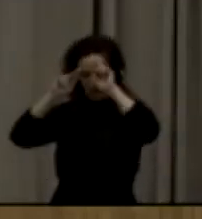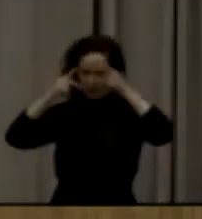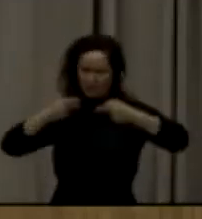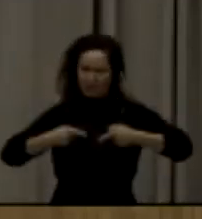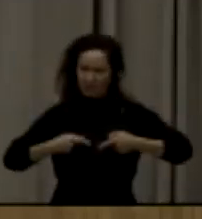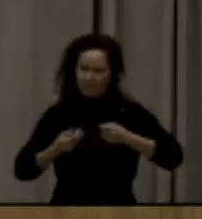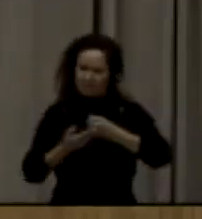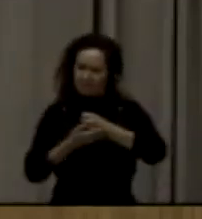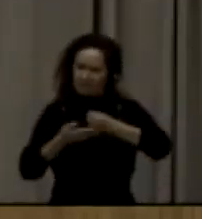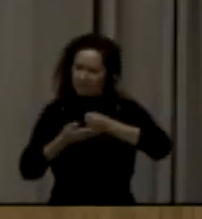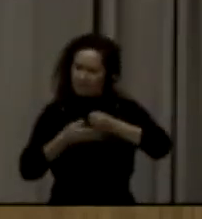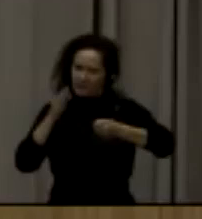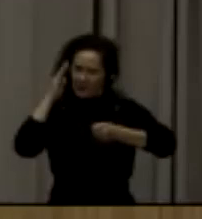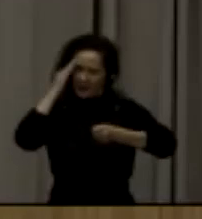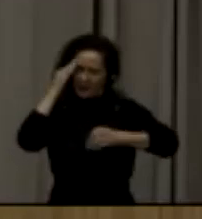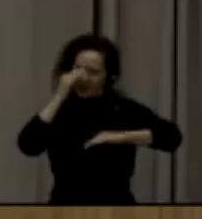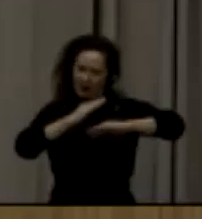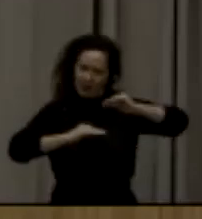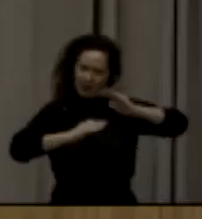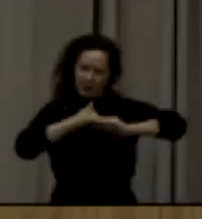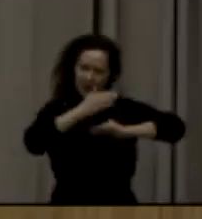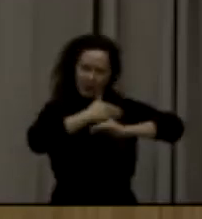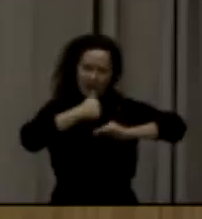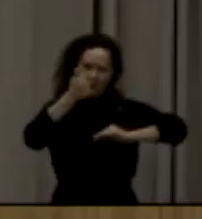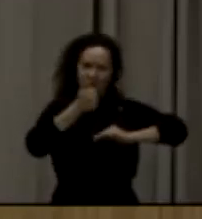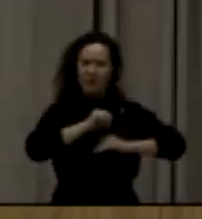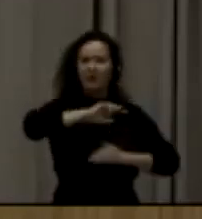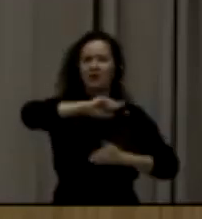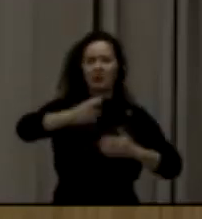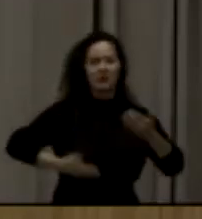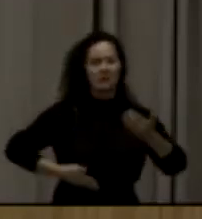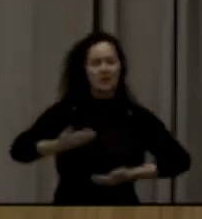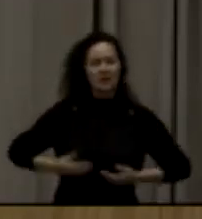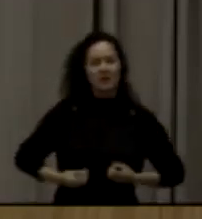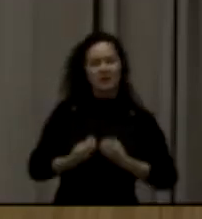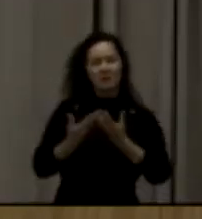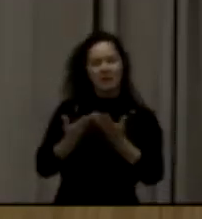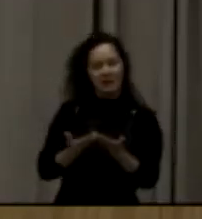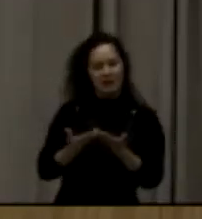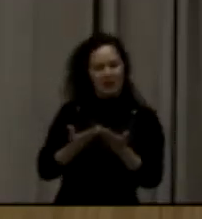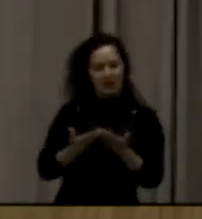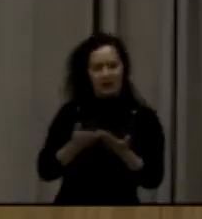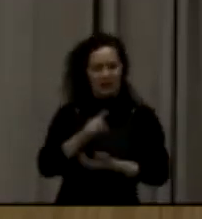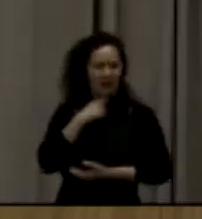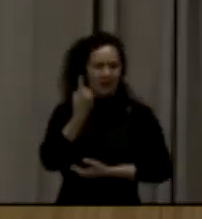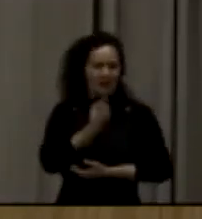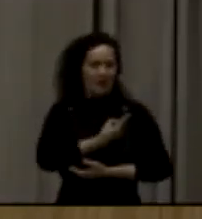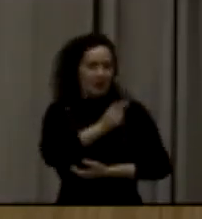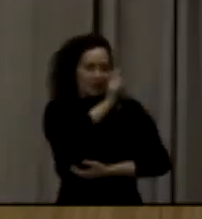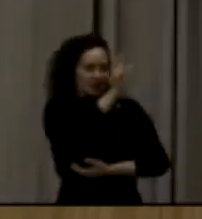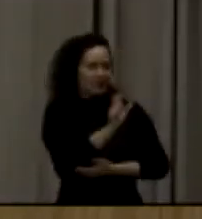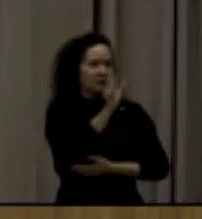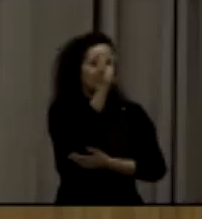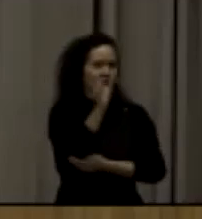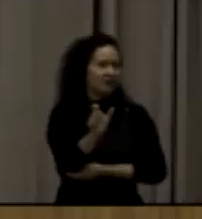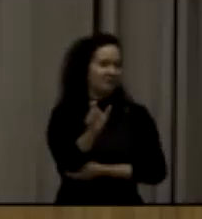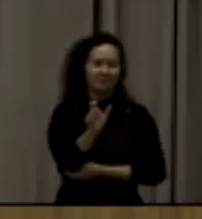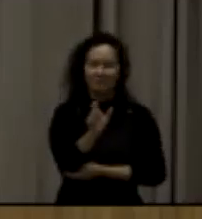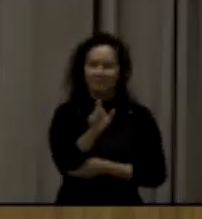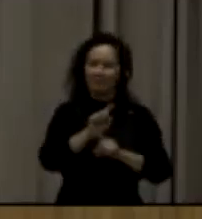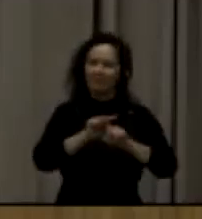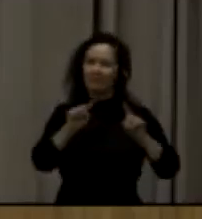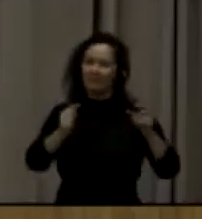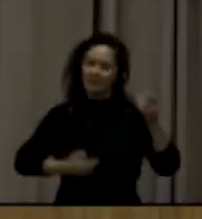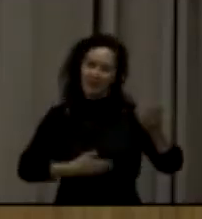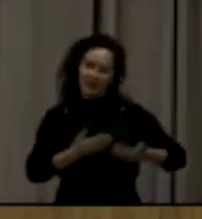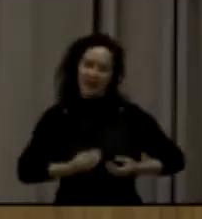possamos entender que as profissões elas não são para servir aos indivíduos, mas sim